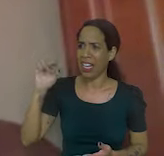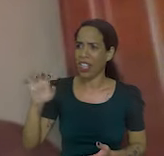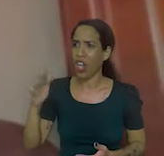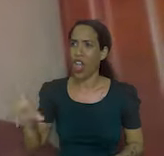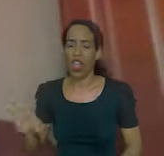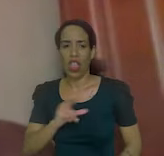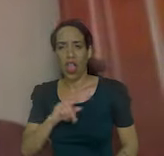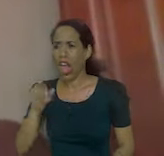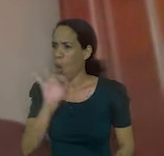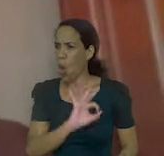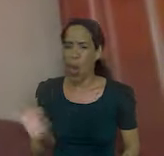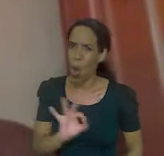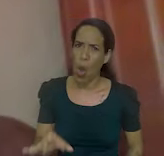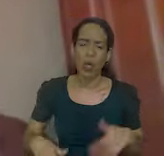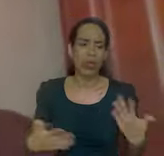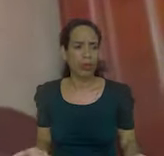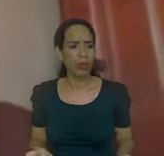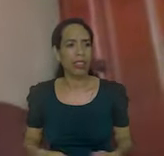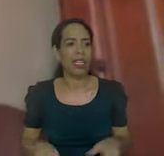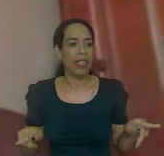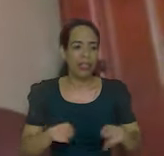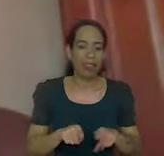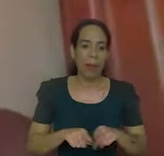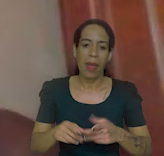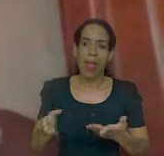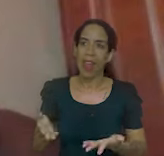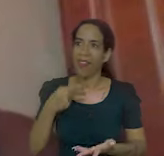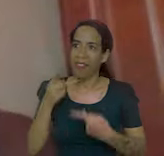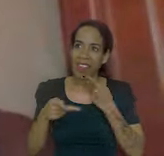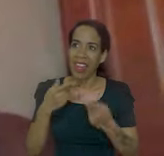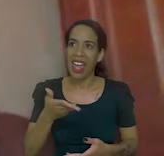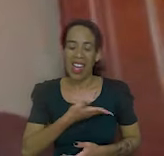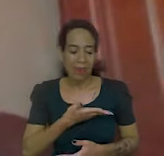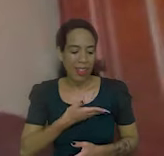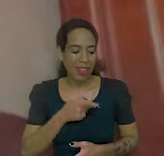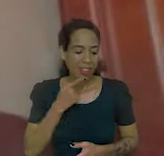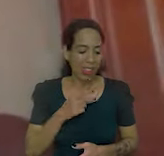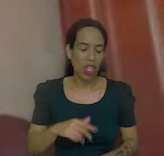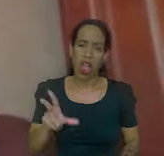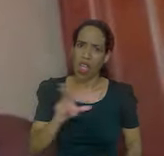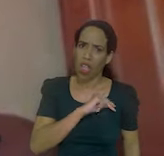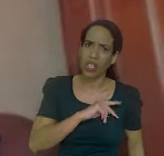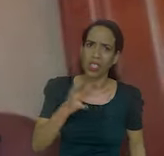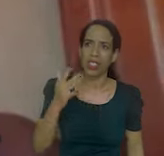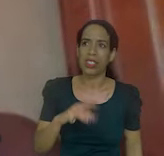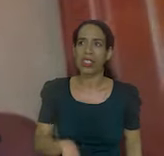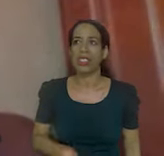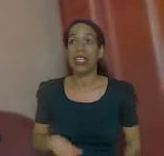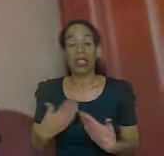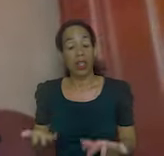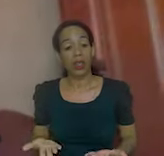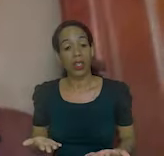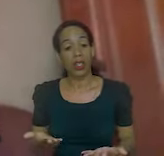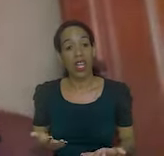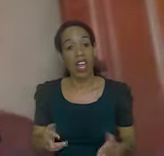assim, nossa, a Aline é ótima, não sei o quê. E aí também recebi os elogios dessa minha amiga e tal. Eu ficava, nossa, não sei o quê. E